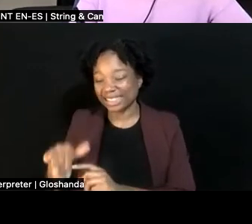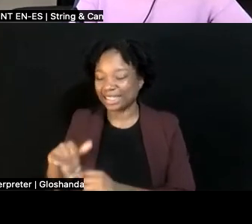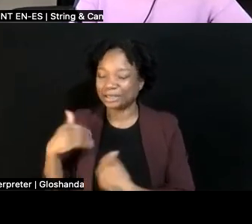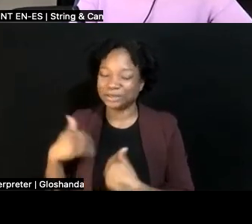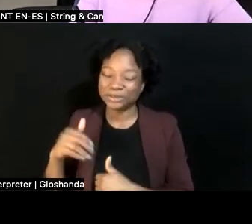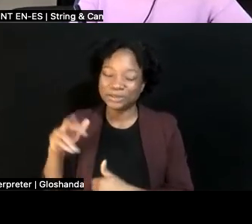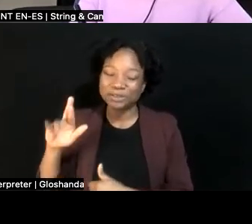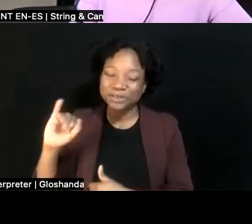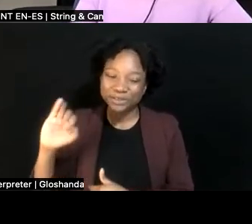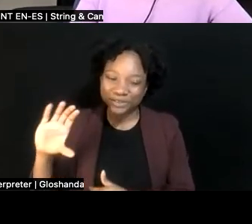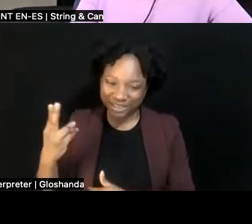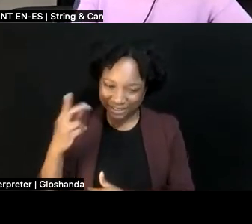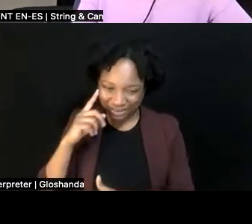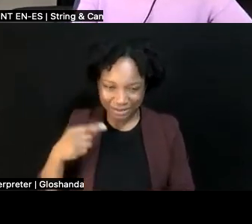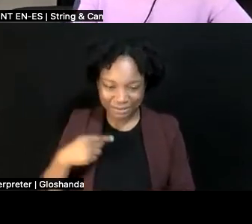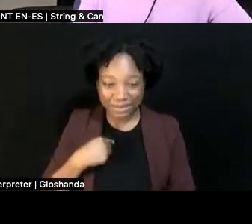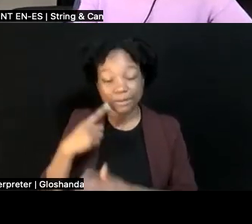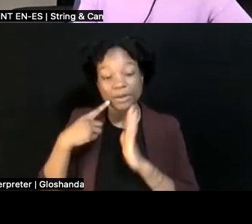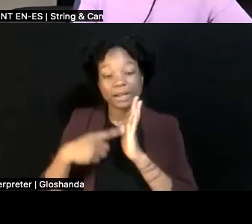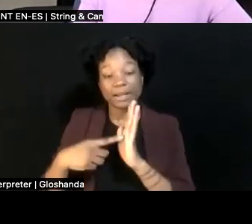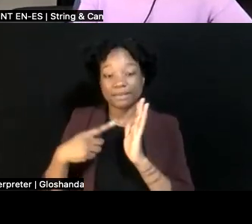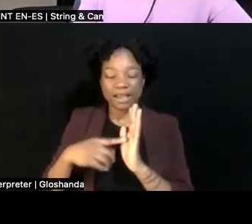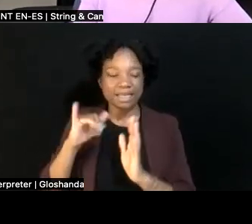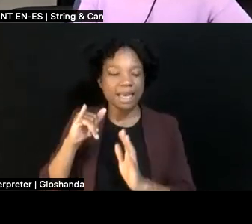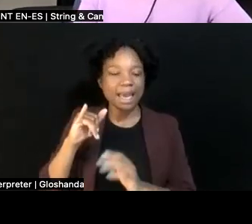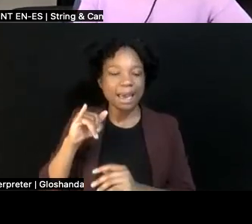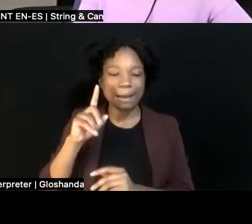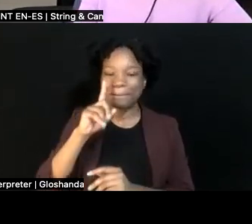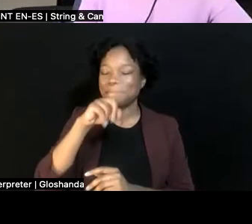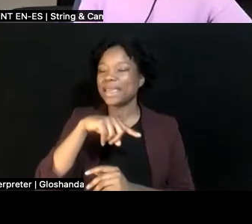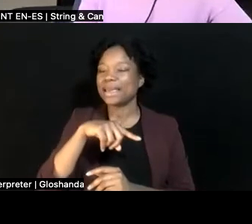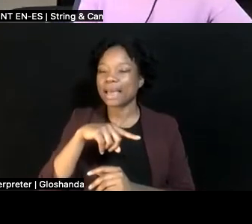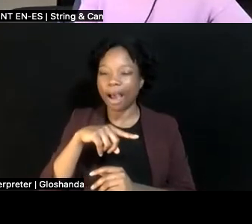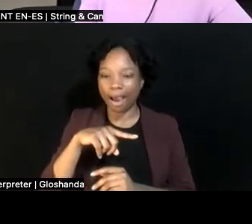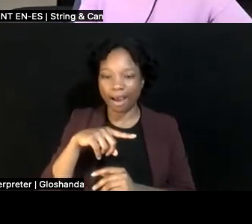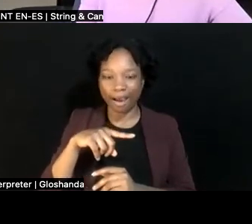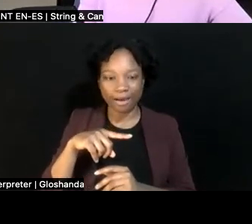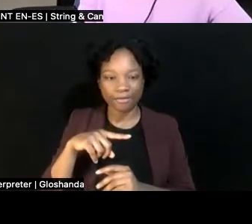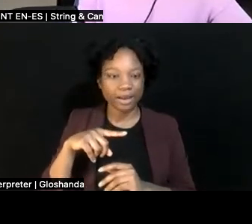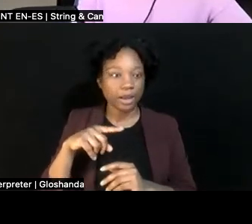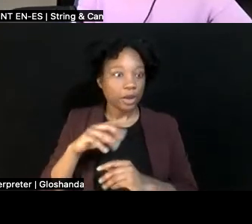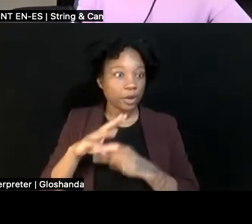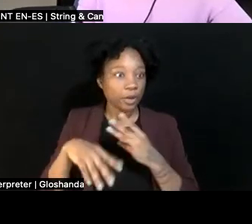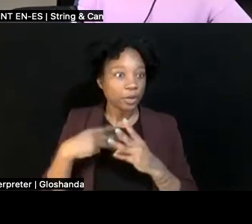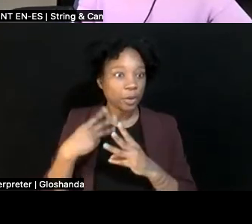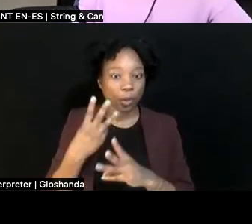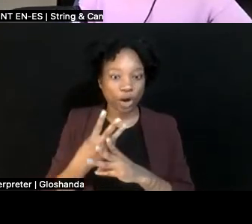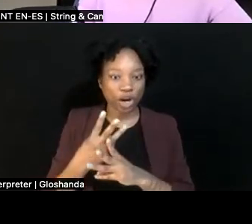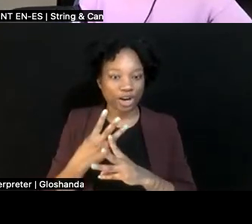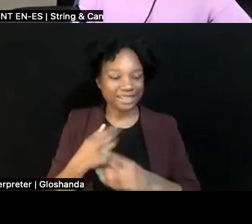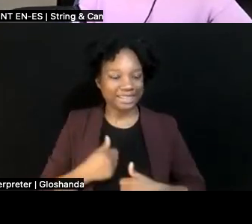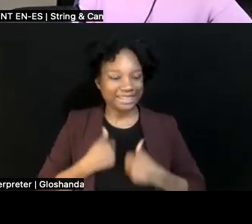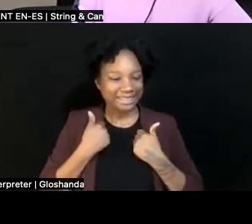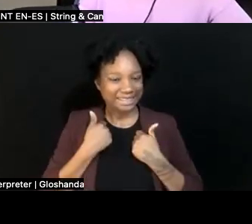Então, por exemplo, o mito de existência do mundo, a maioria